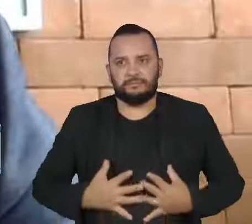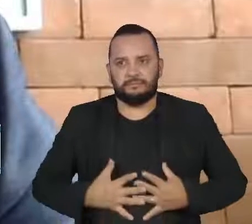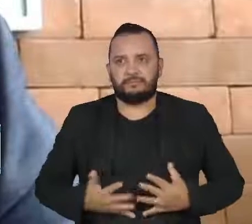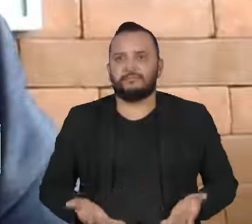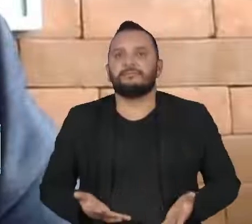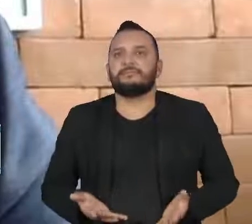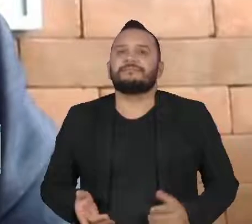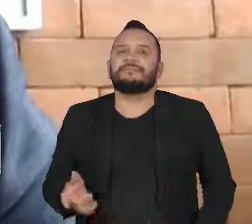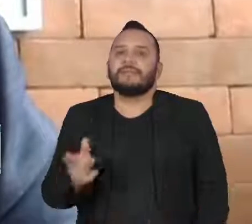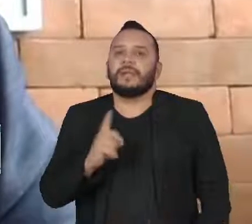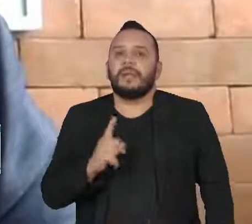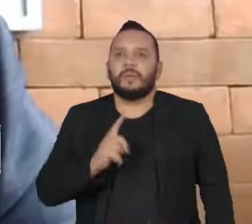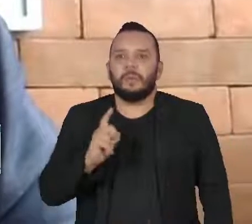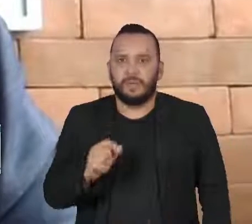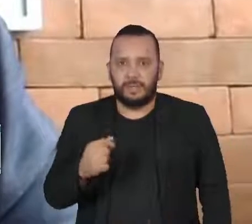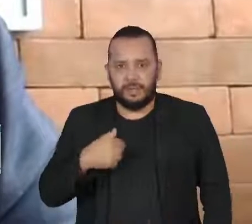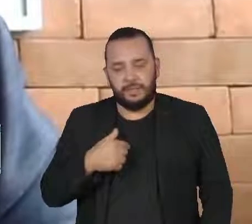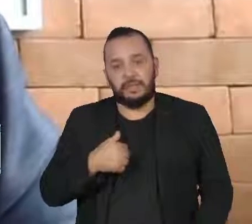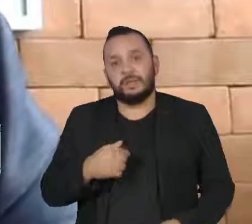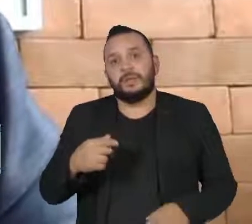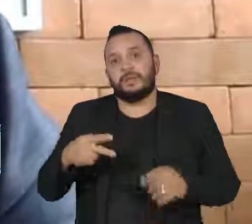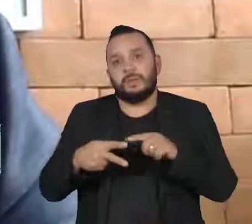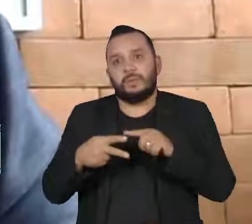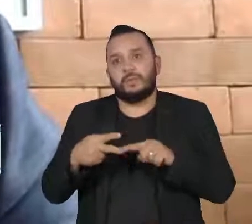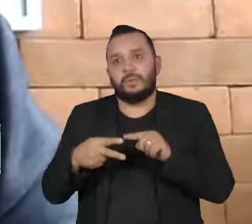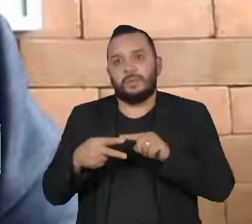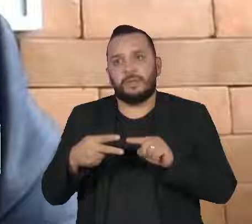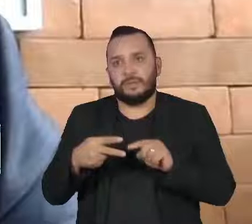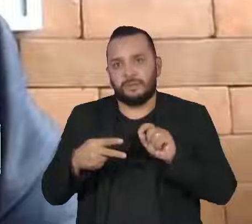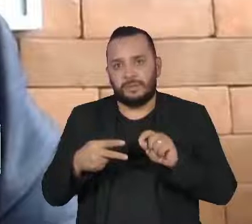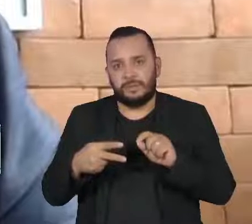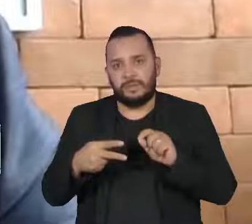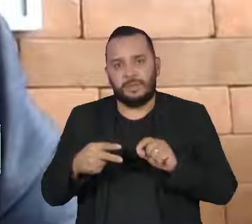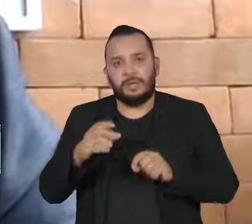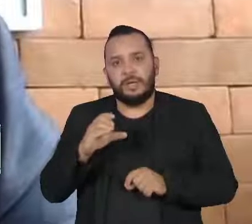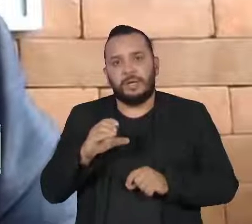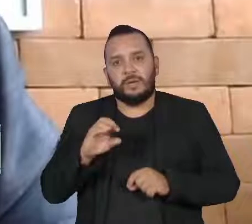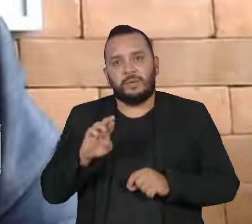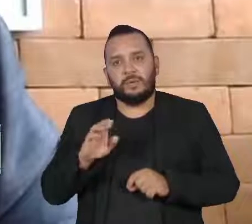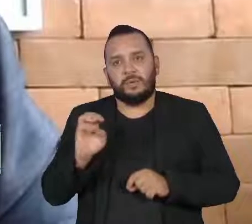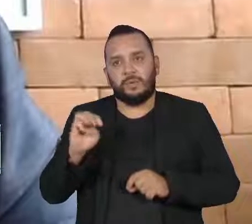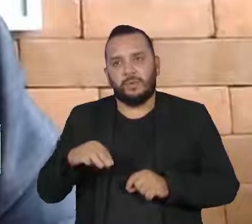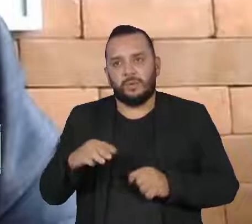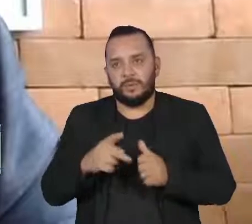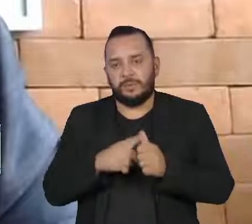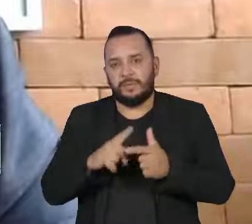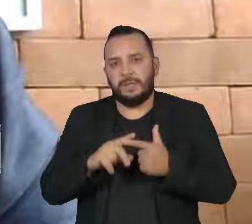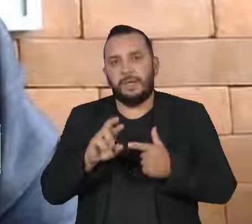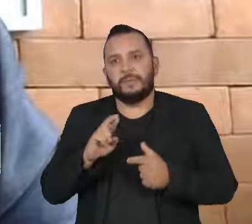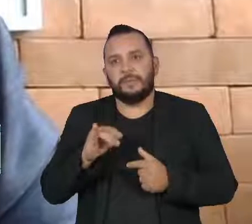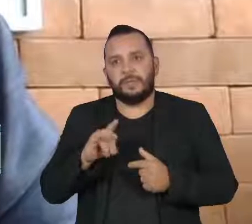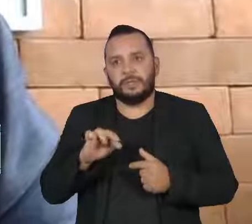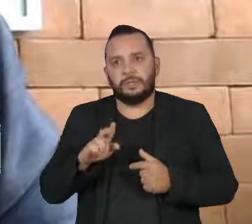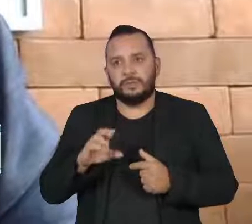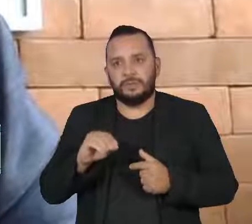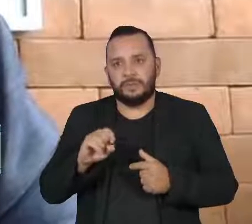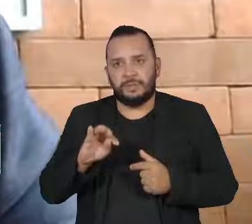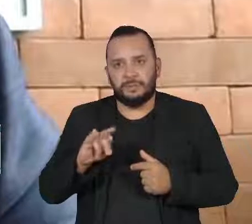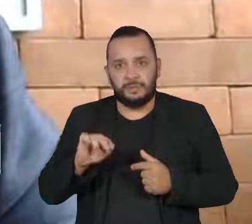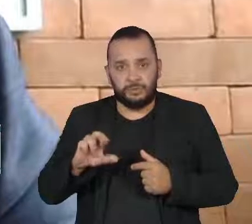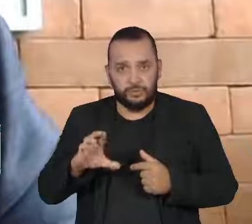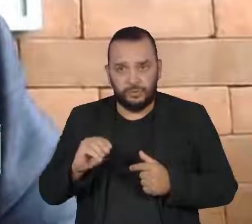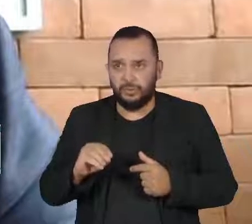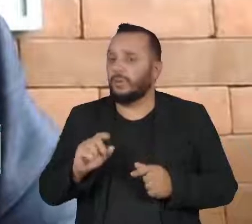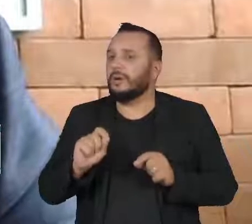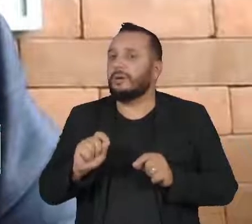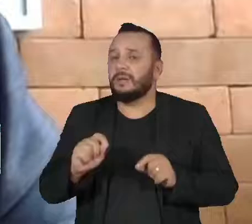são compostas basicamente de duas doenças, a doença de Crohn e a retocolite ulcerativa. Elas